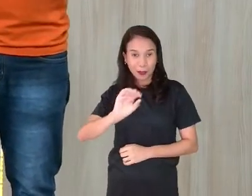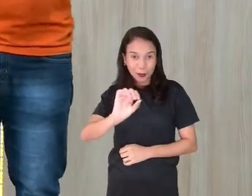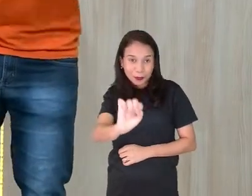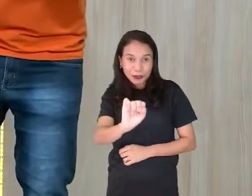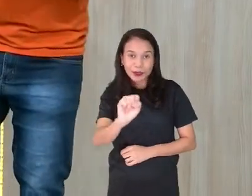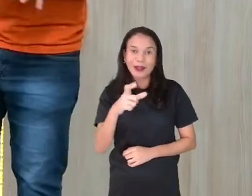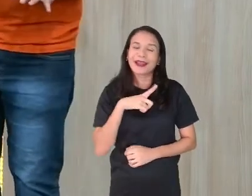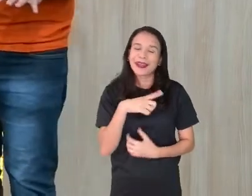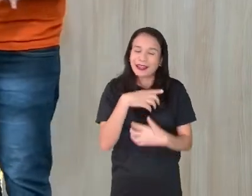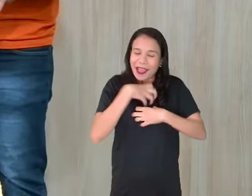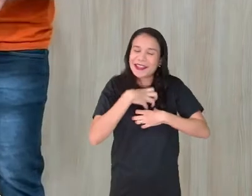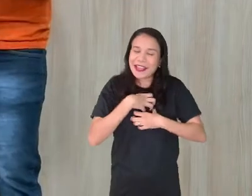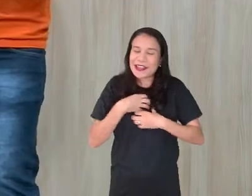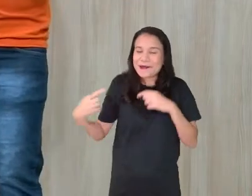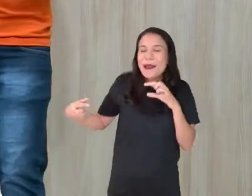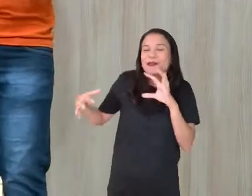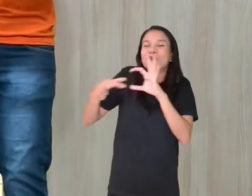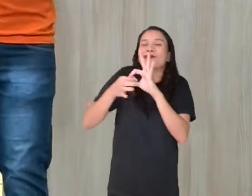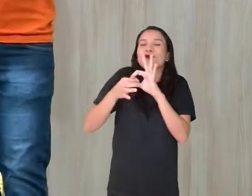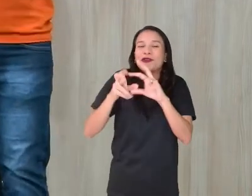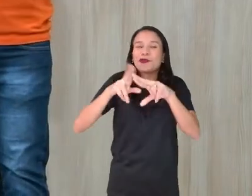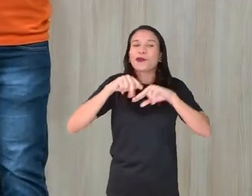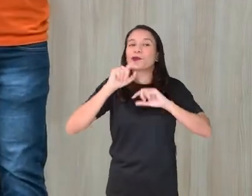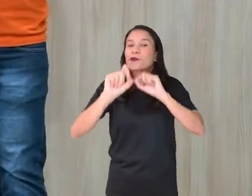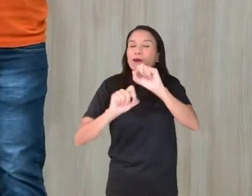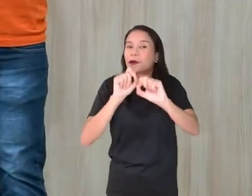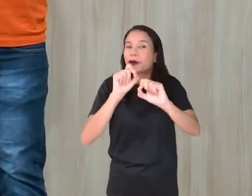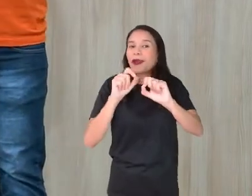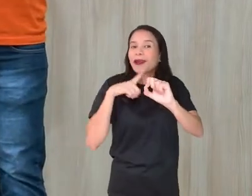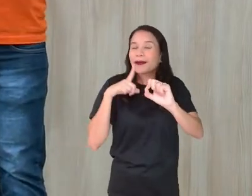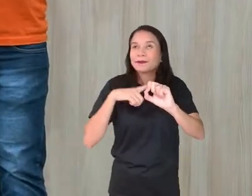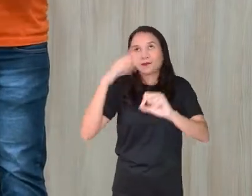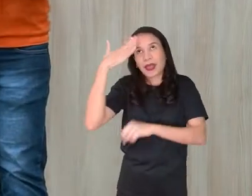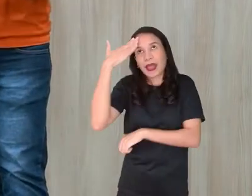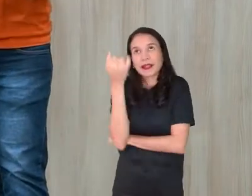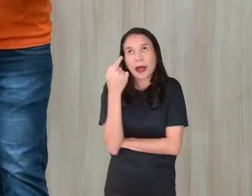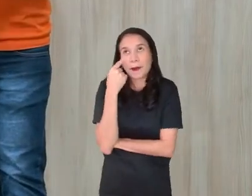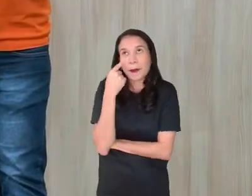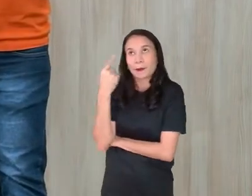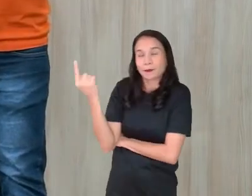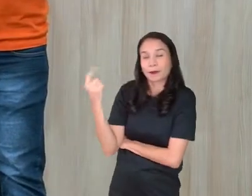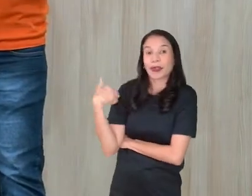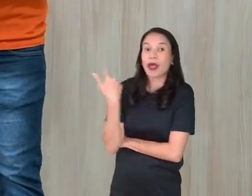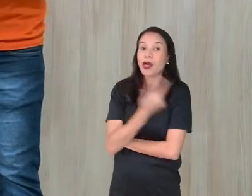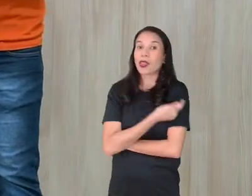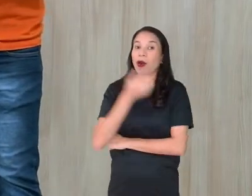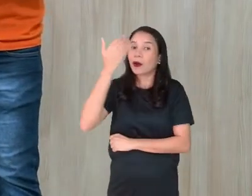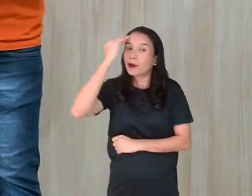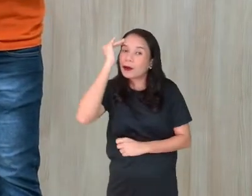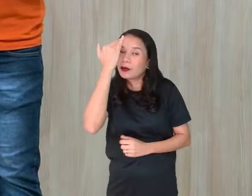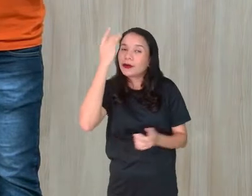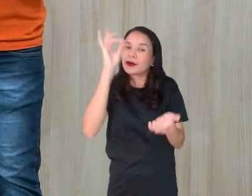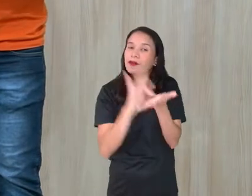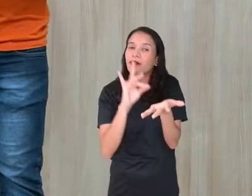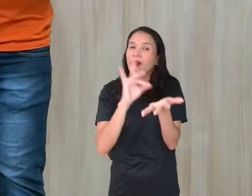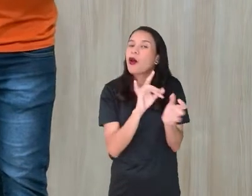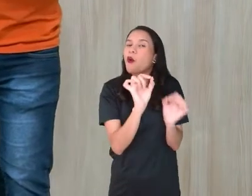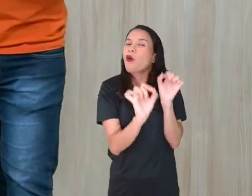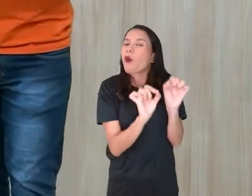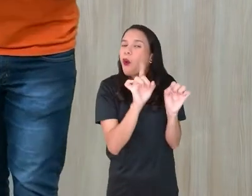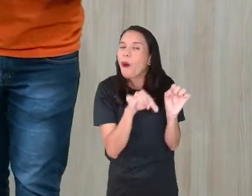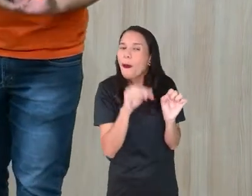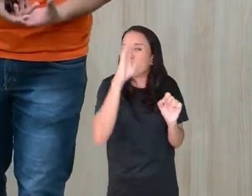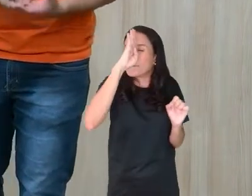Rola sentimento com os sedimentos. Por quê? Porque, sabendo disso, a gente vai entender quais são